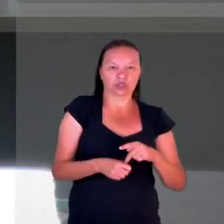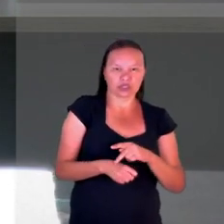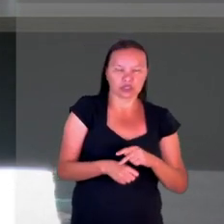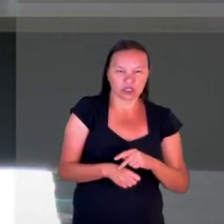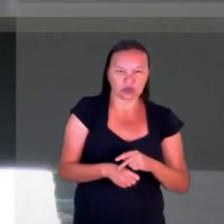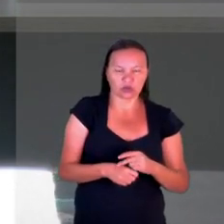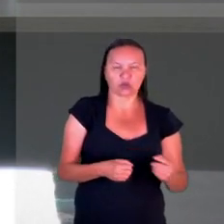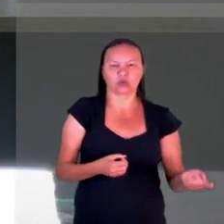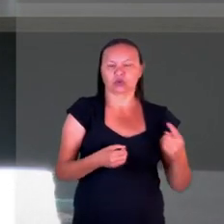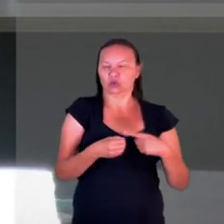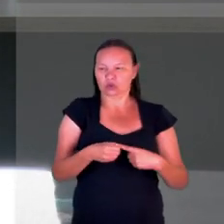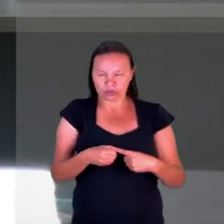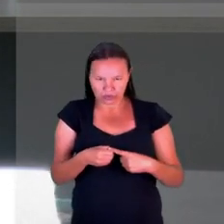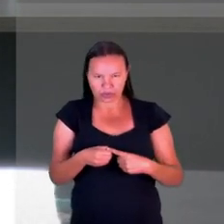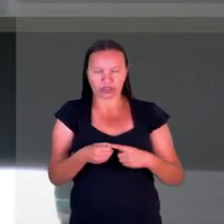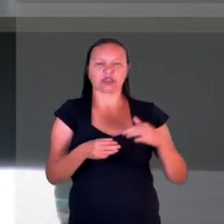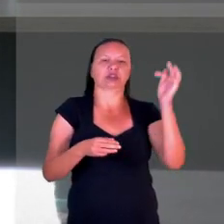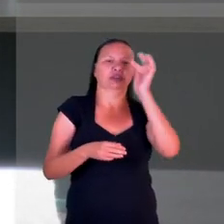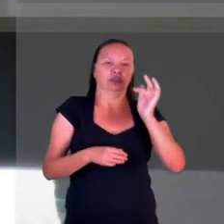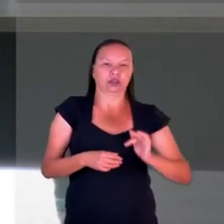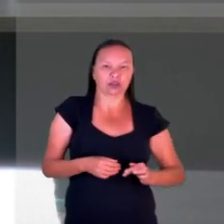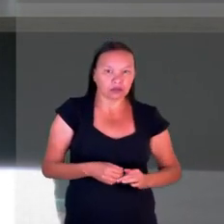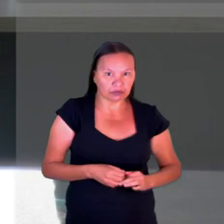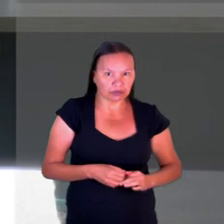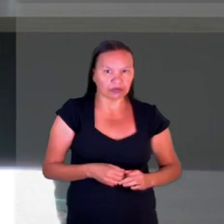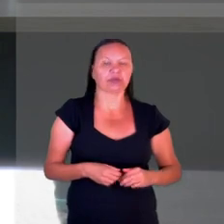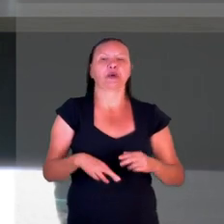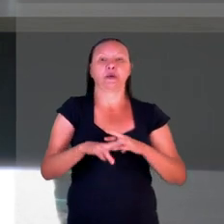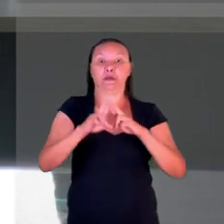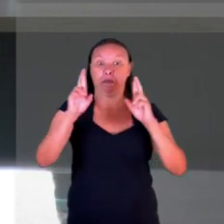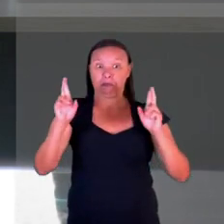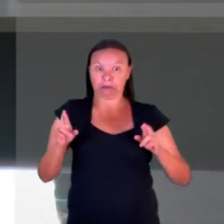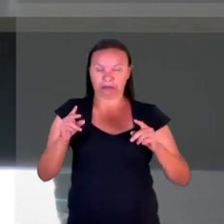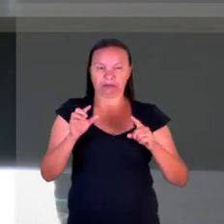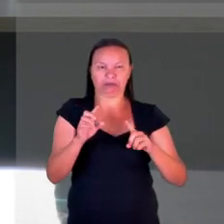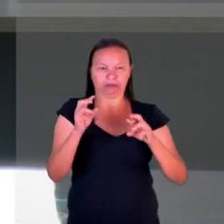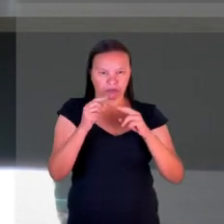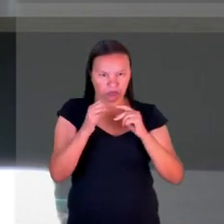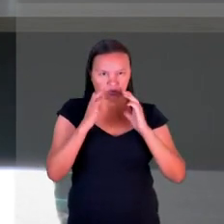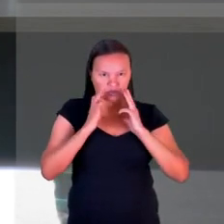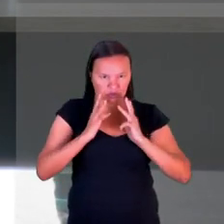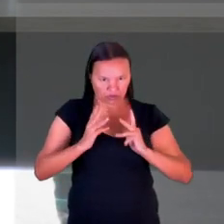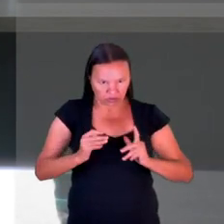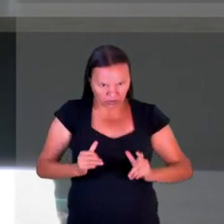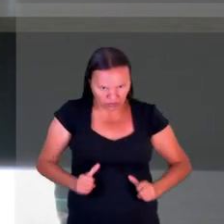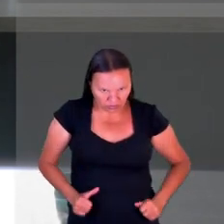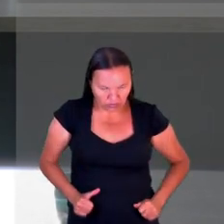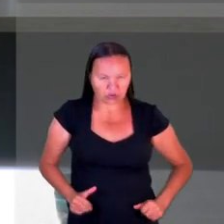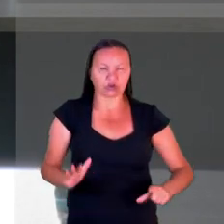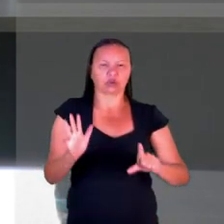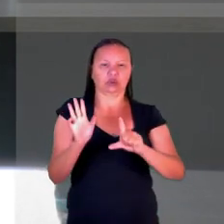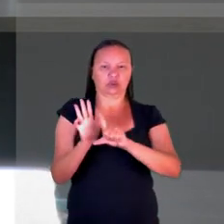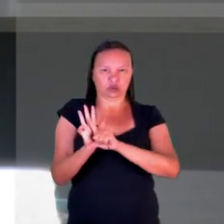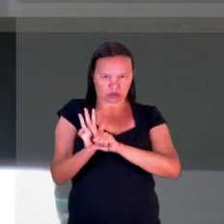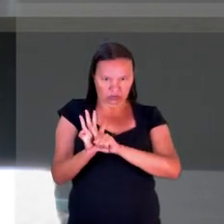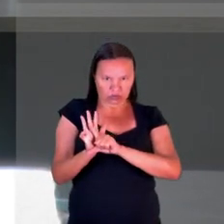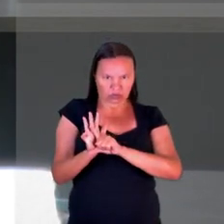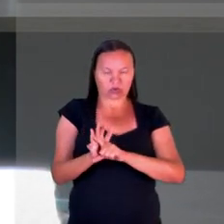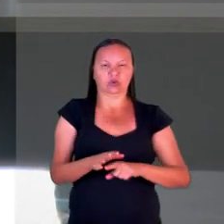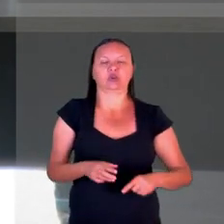adotado relativamente foram adotadas relativamente ao direito humano alimentação as estratégias de direitos